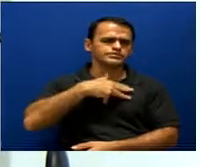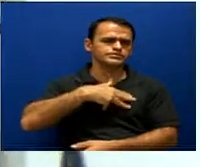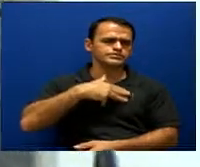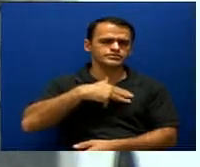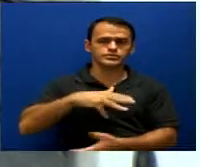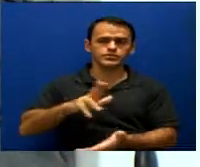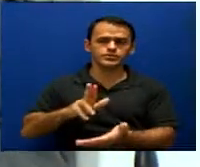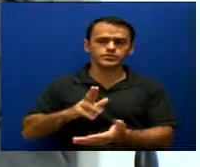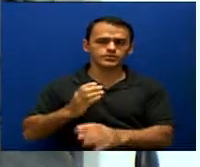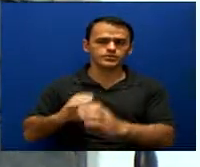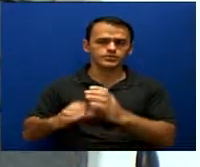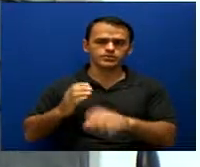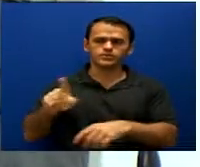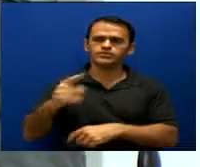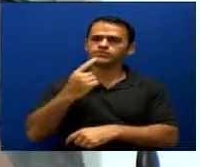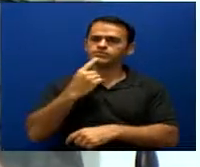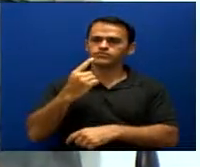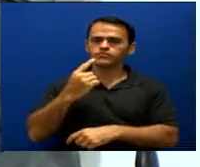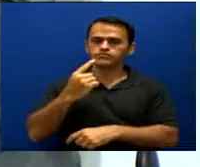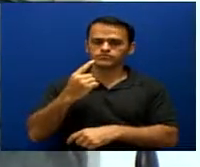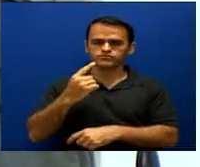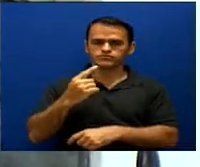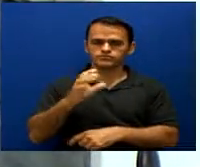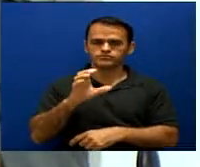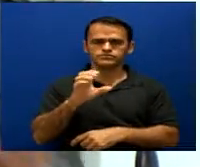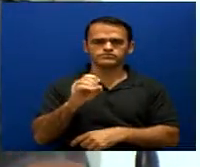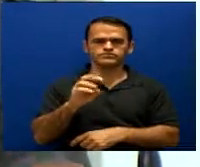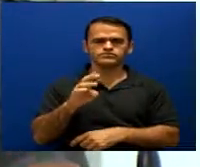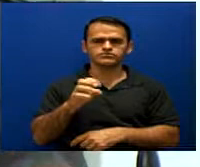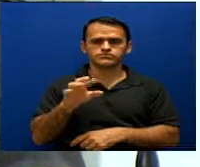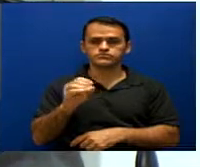dentro do gabinete dele? Os correios, pastor, estão